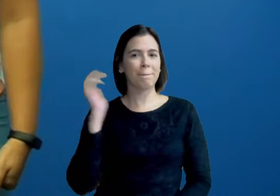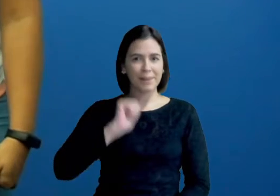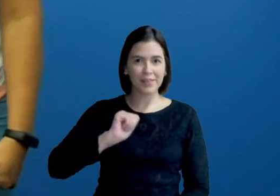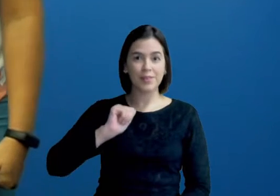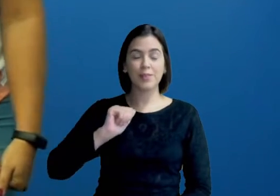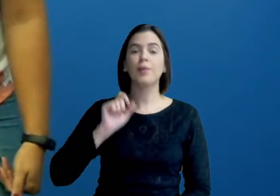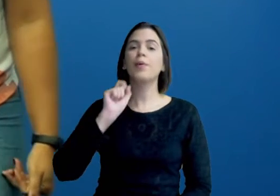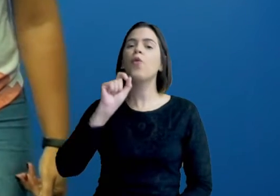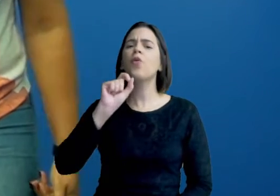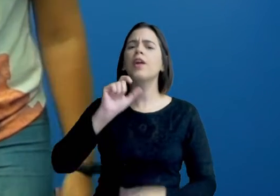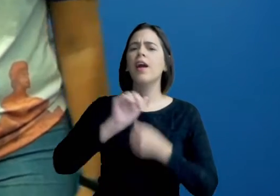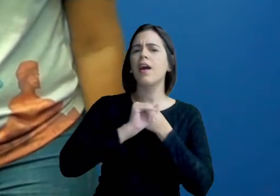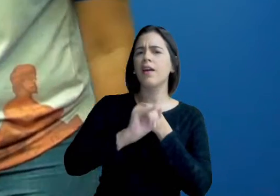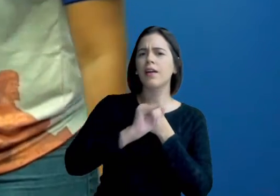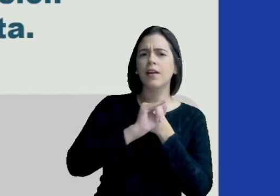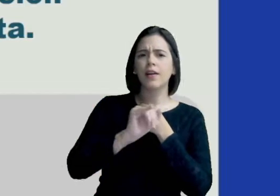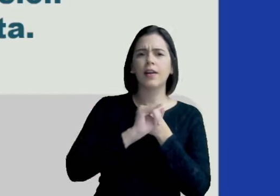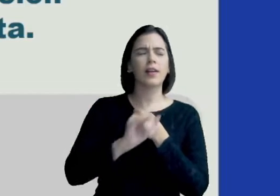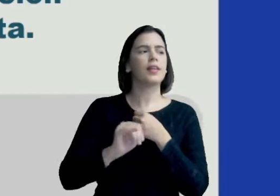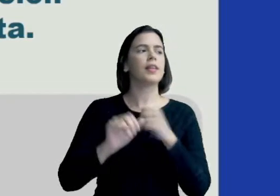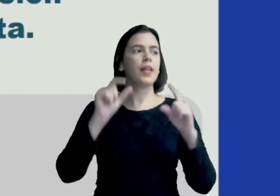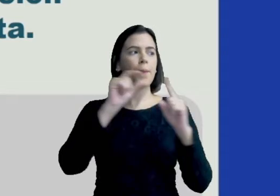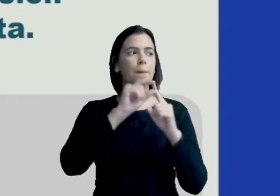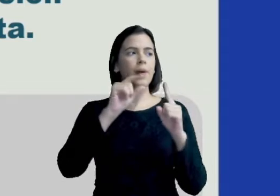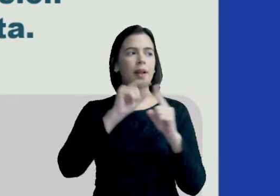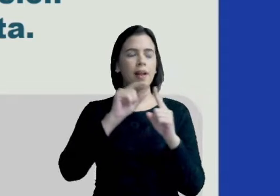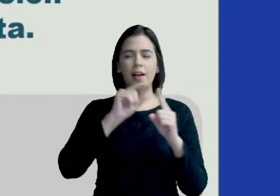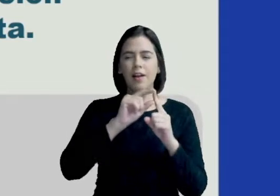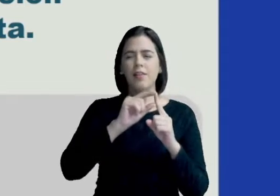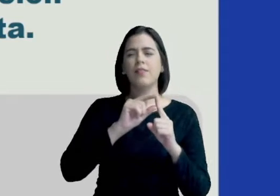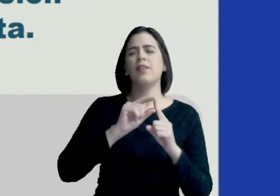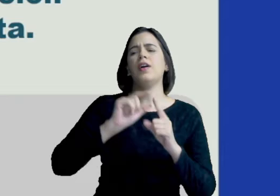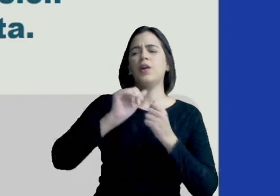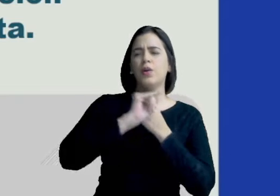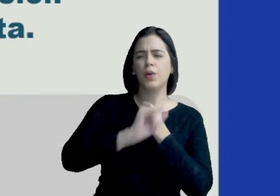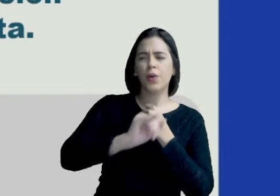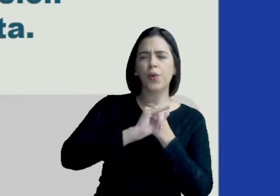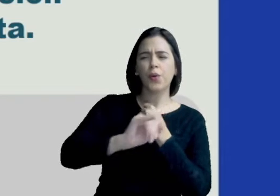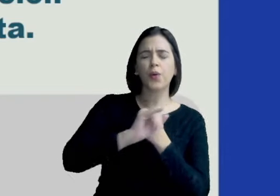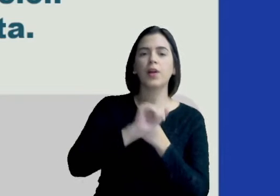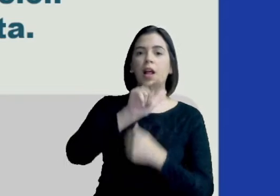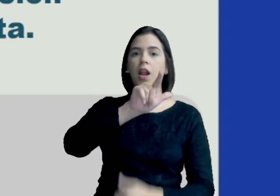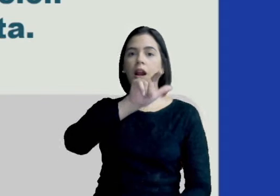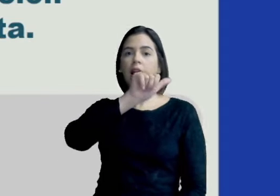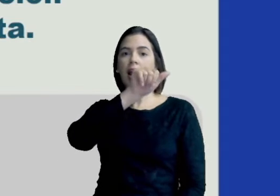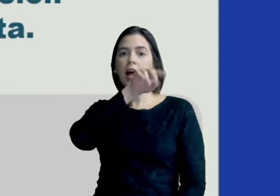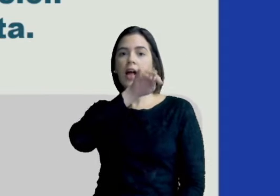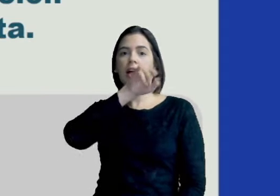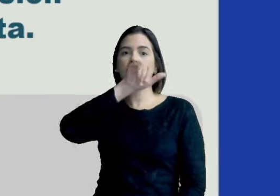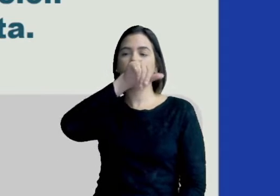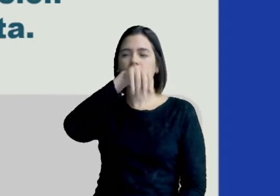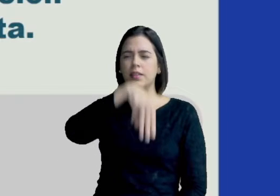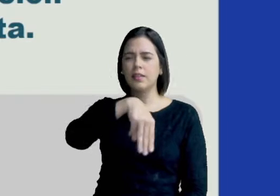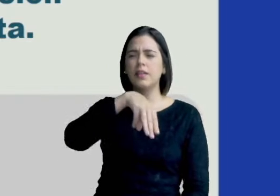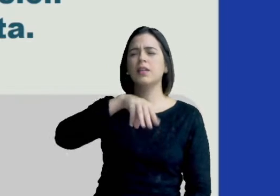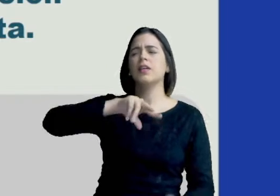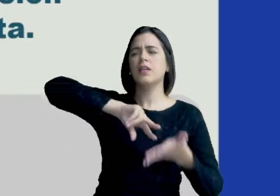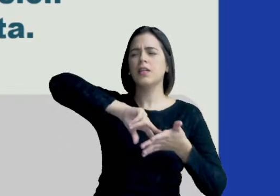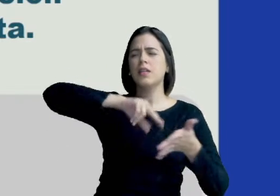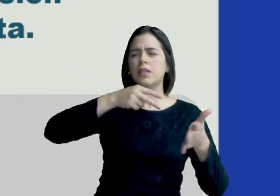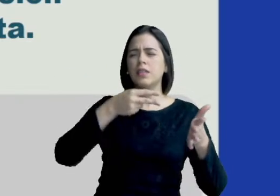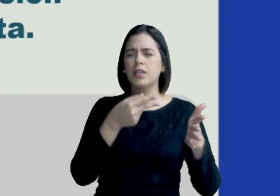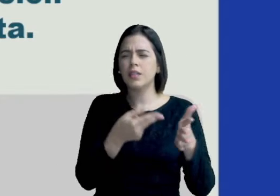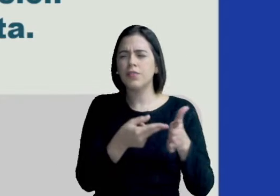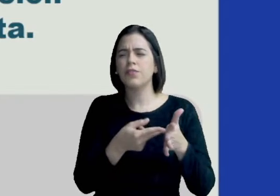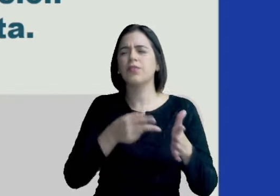Então vamos lá para a definição de crônica. La palabra crónica proviene del latín crónica, que a su vez se deriva